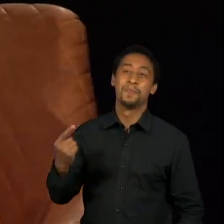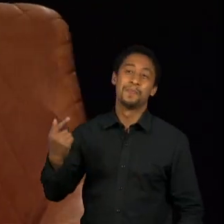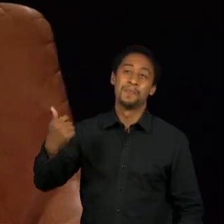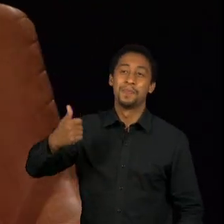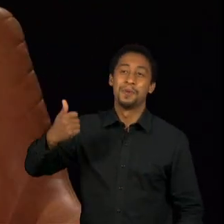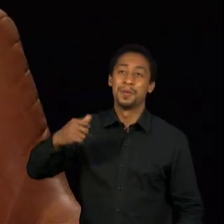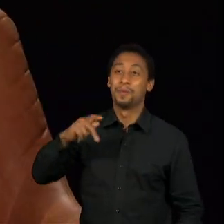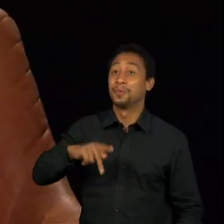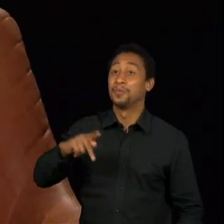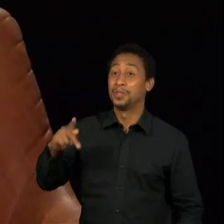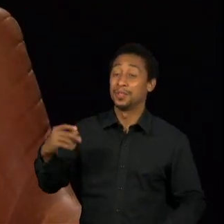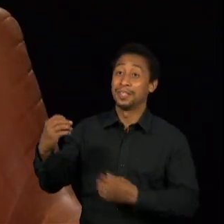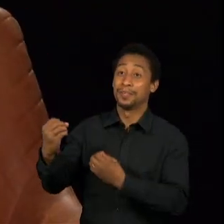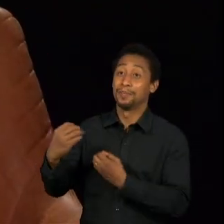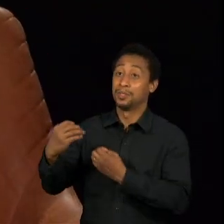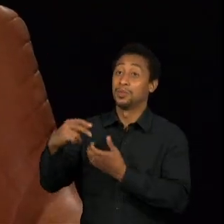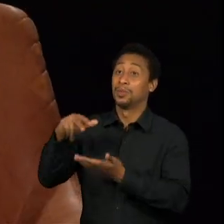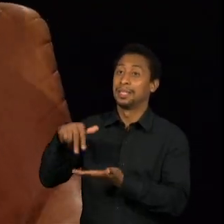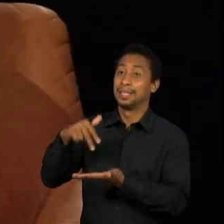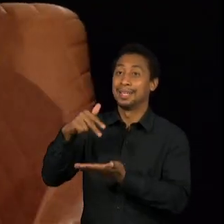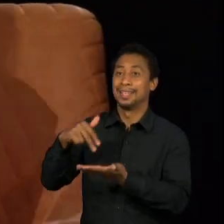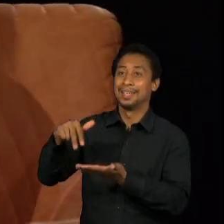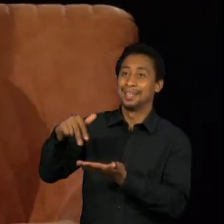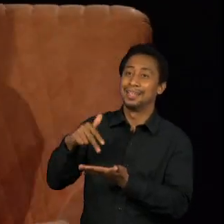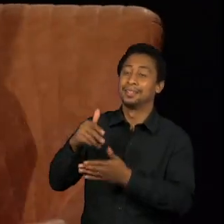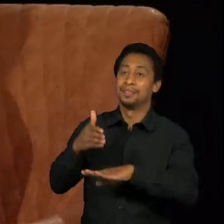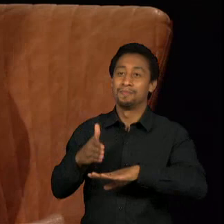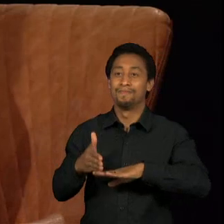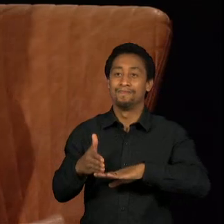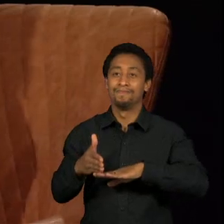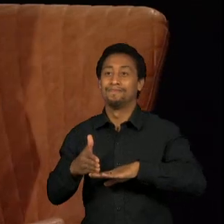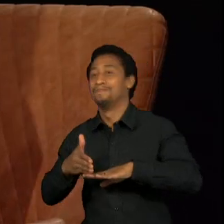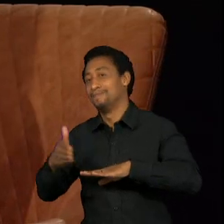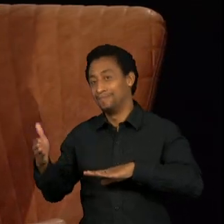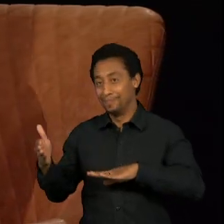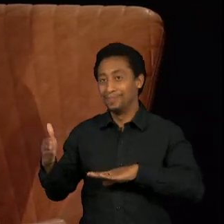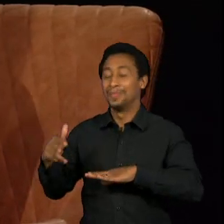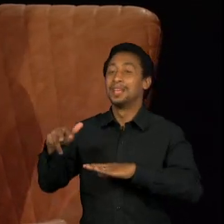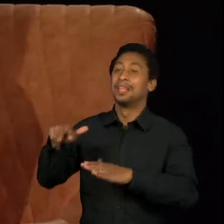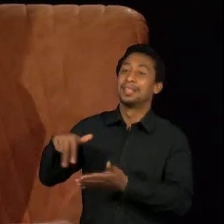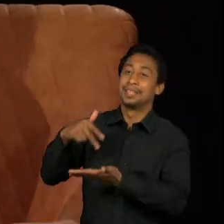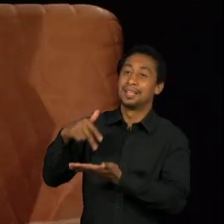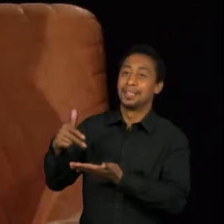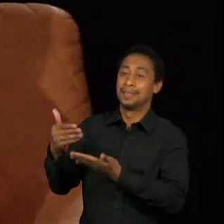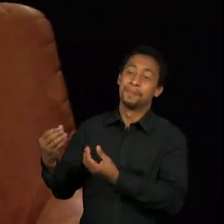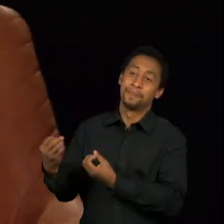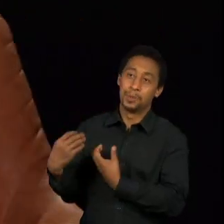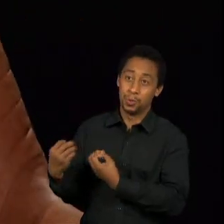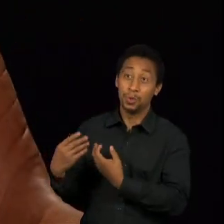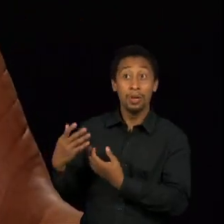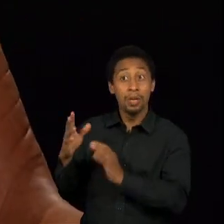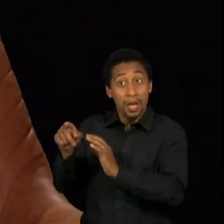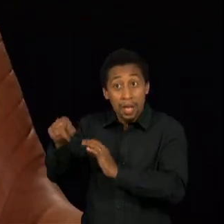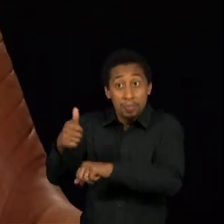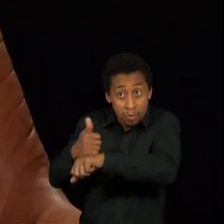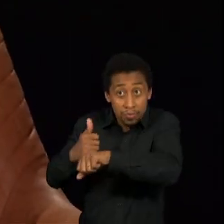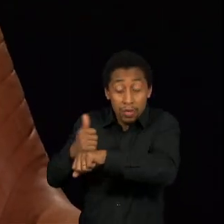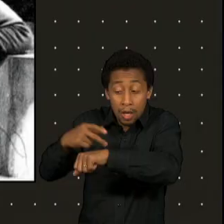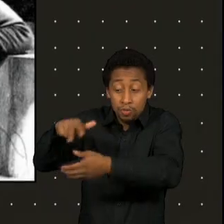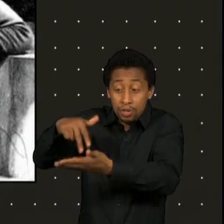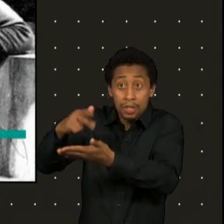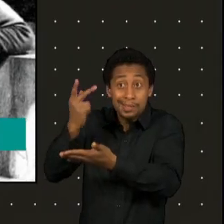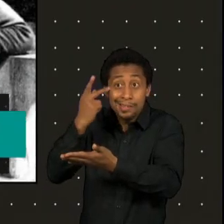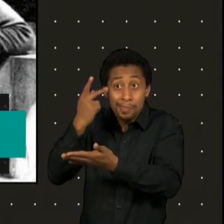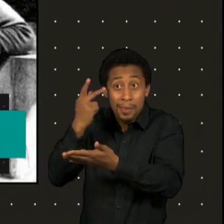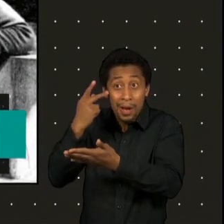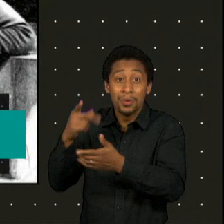de dança moderna, né? Ela já era dançarina em São Paulo e foi ser assistente da Janka